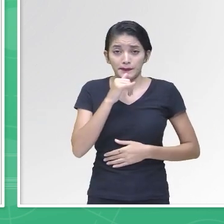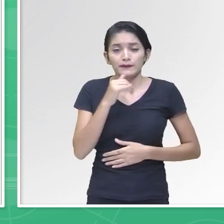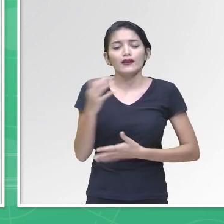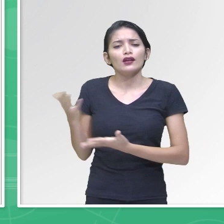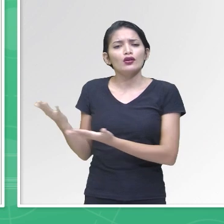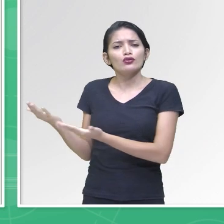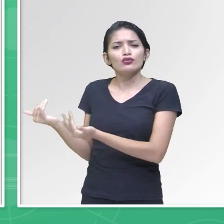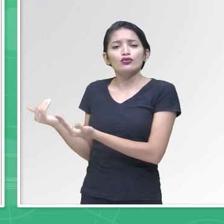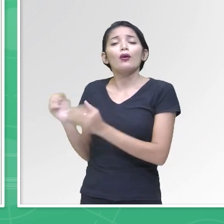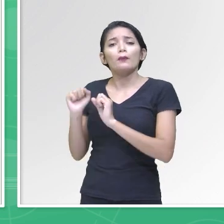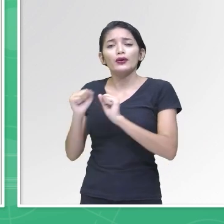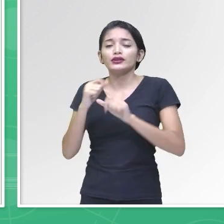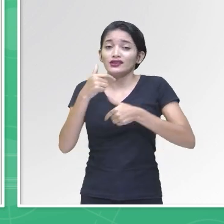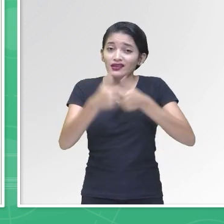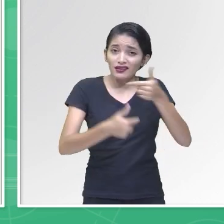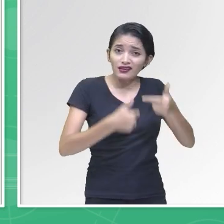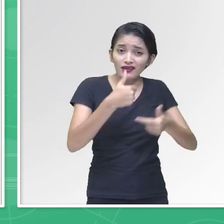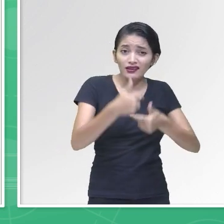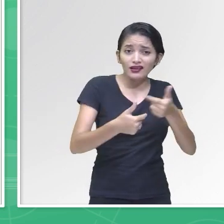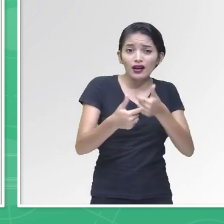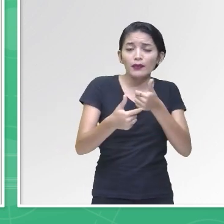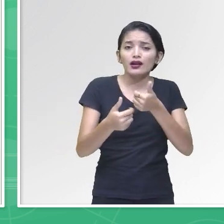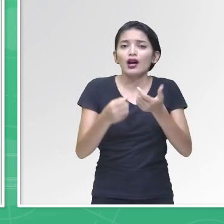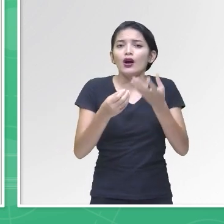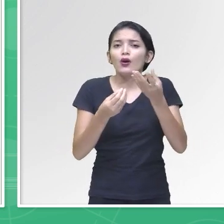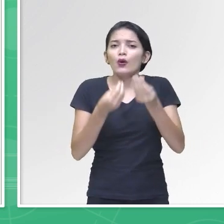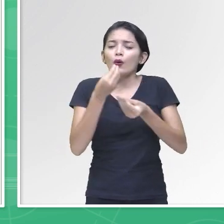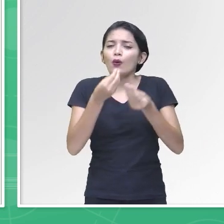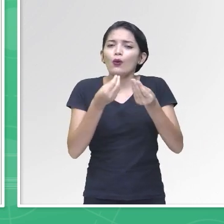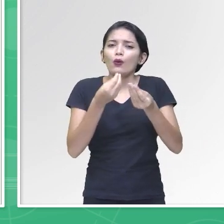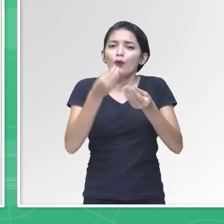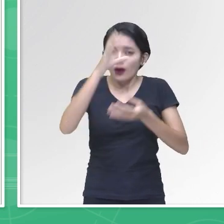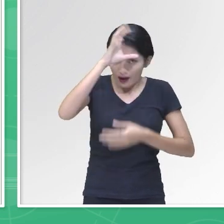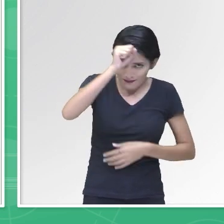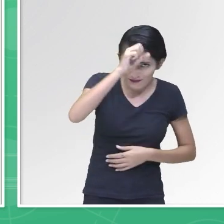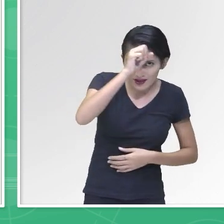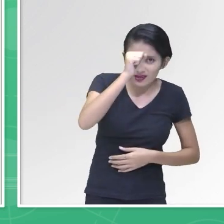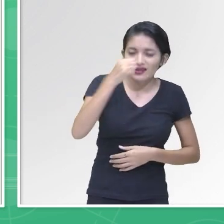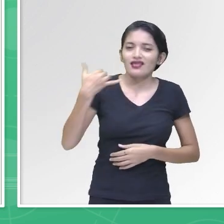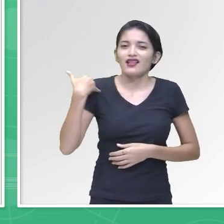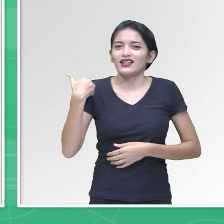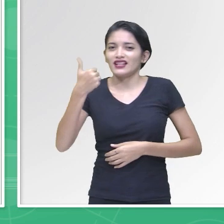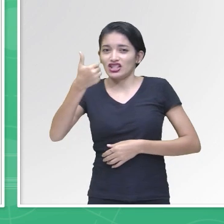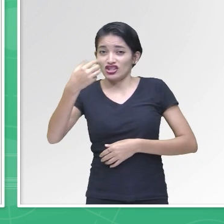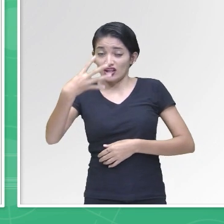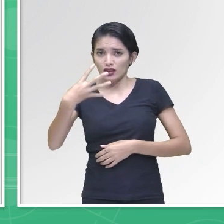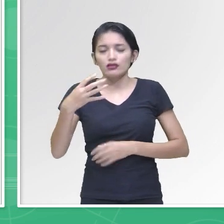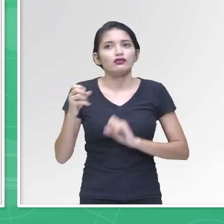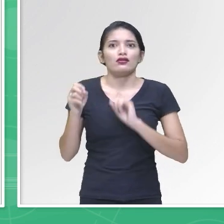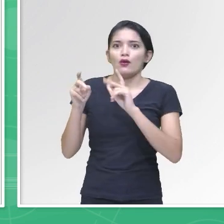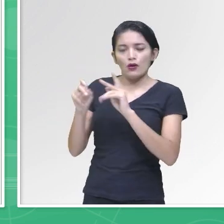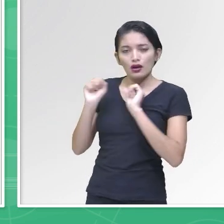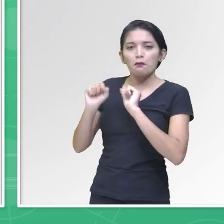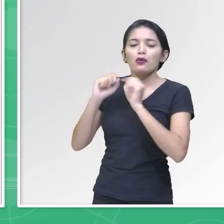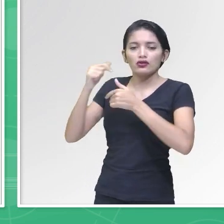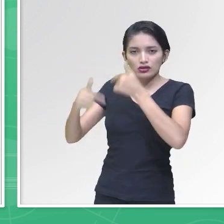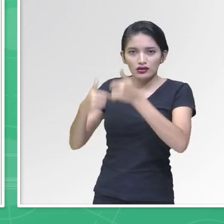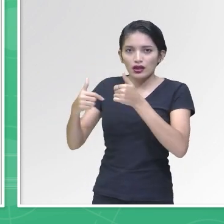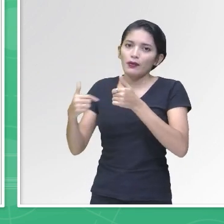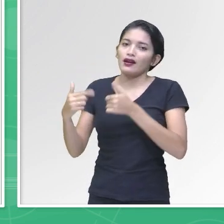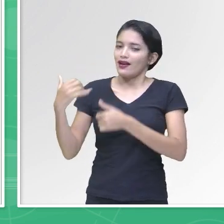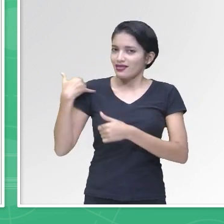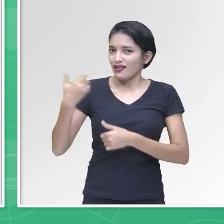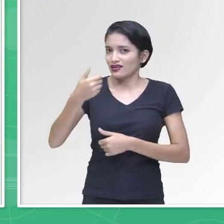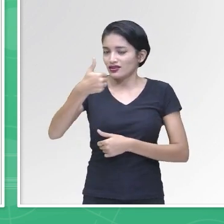jovens podem trabalhar na condição de aprendizes a partir dos 14 anos. Beleza, eu posso trabalhar a partir dos